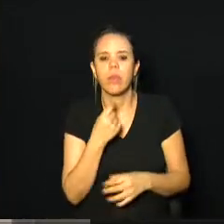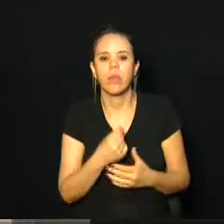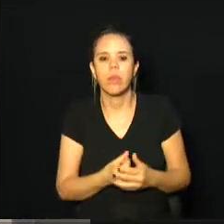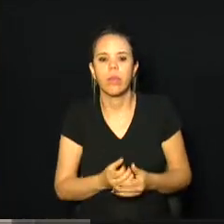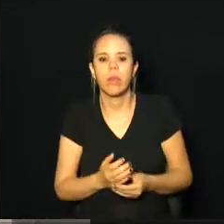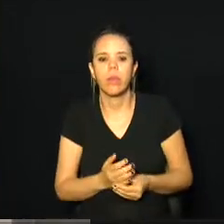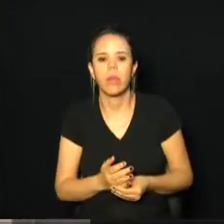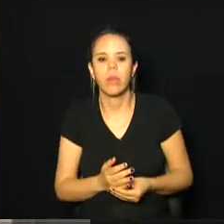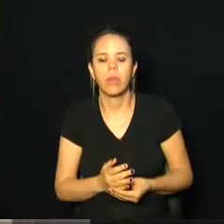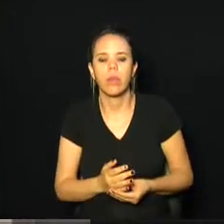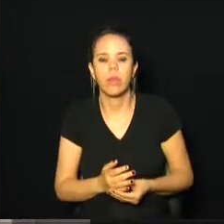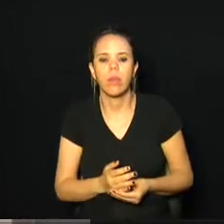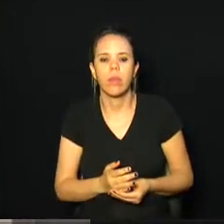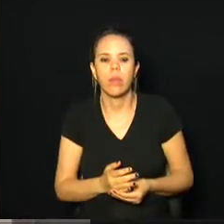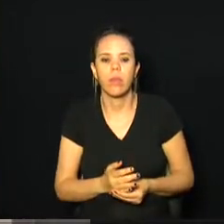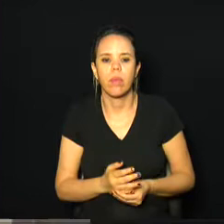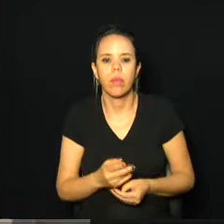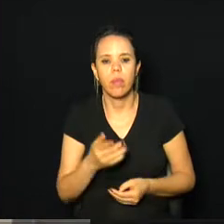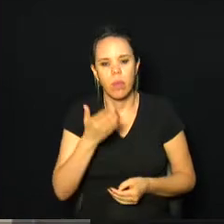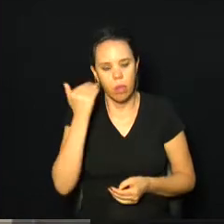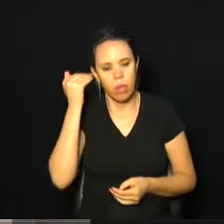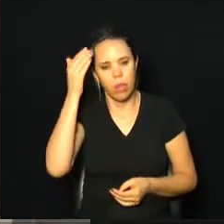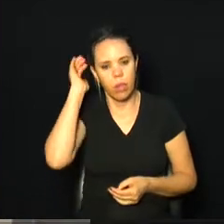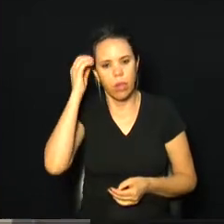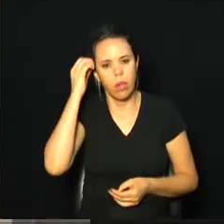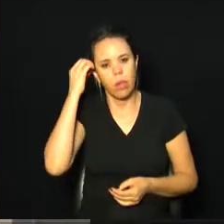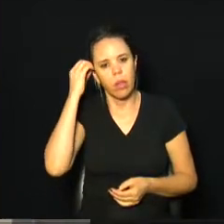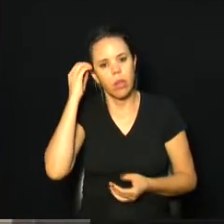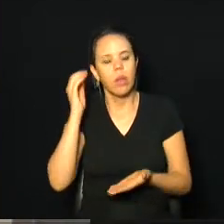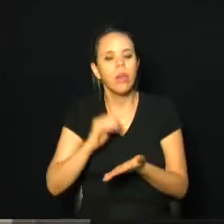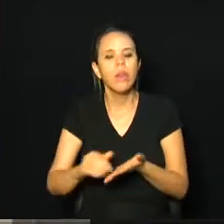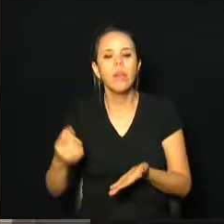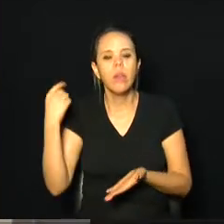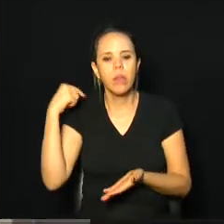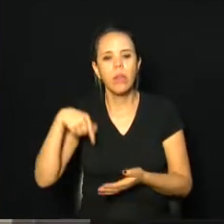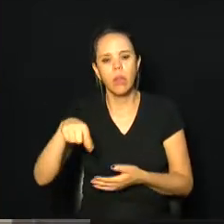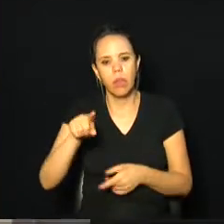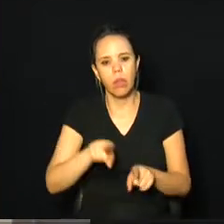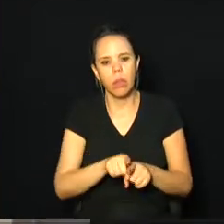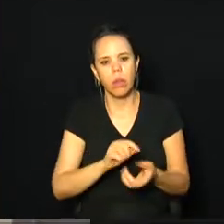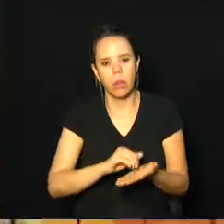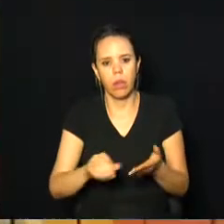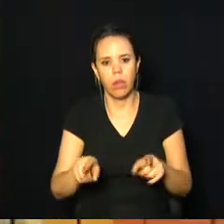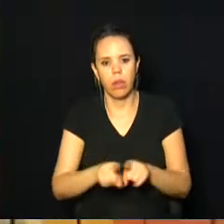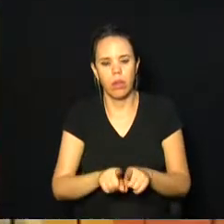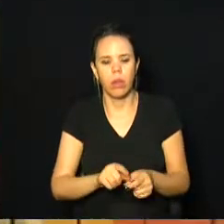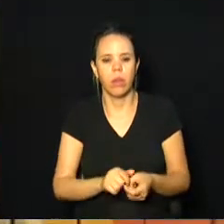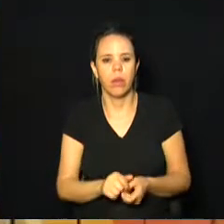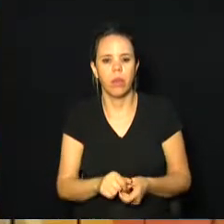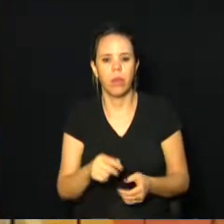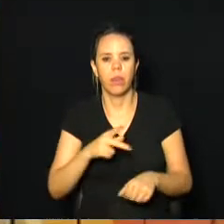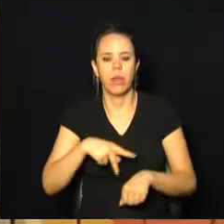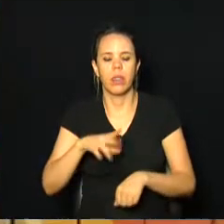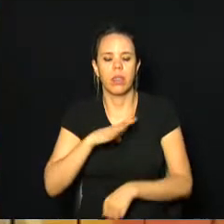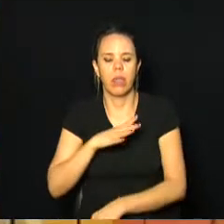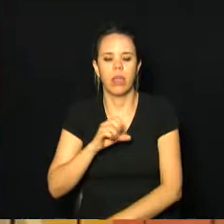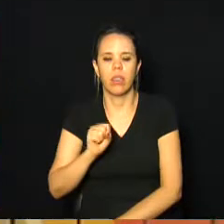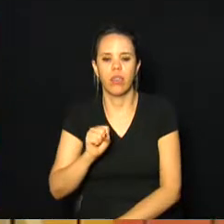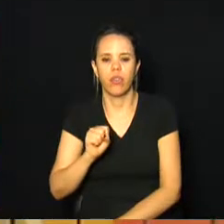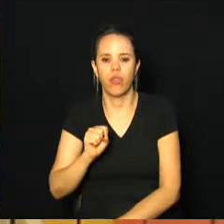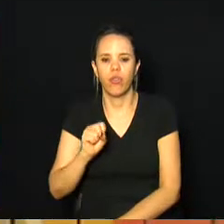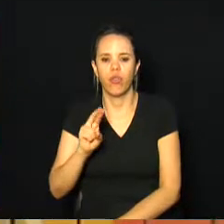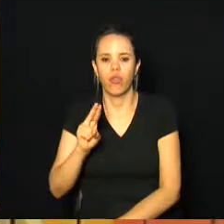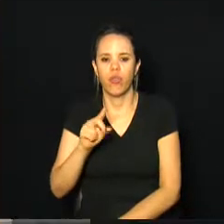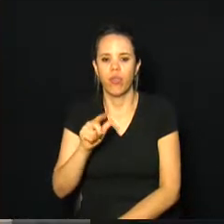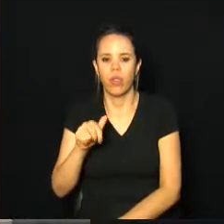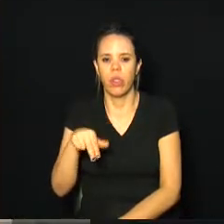e aí eu sei que o Dário foi secretário, eu falei, poxa, eu já fui secretário de esporte também em Suzano, uma época, e eu